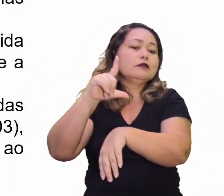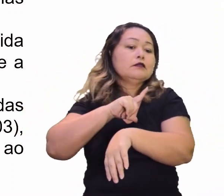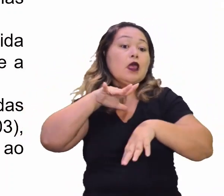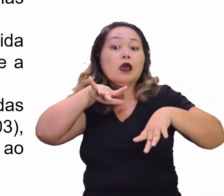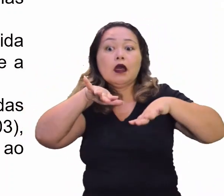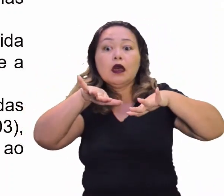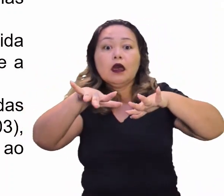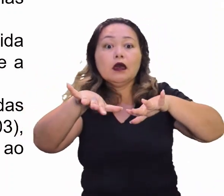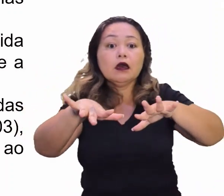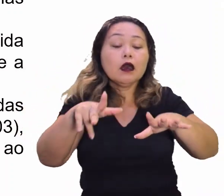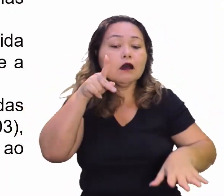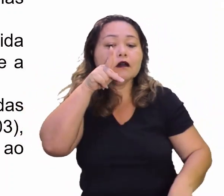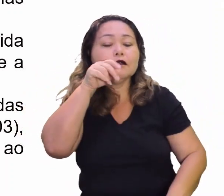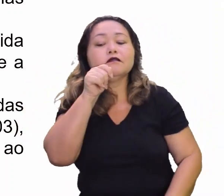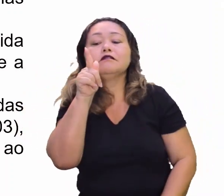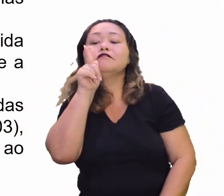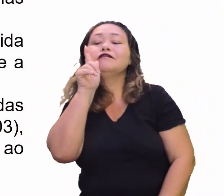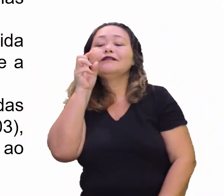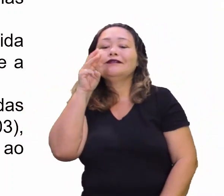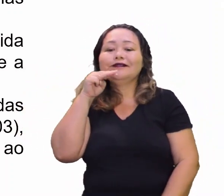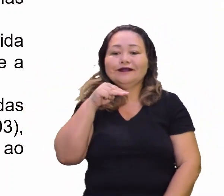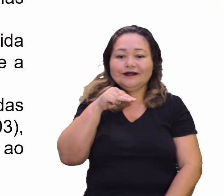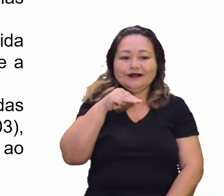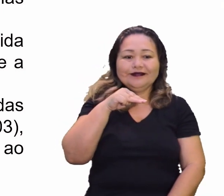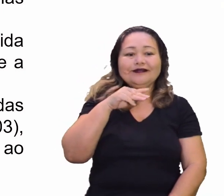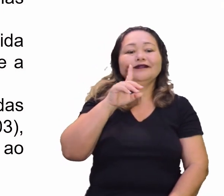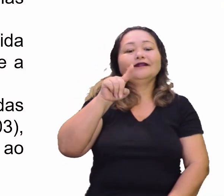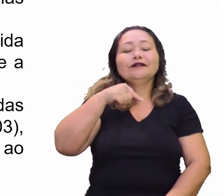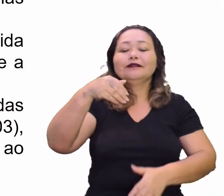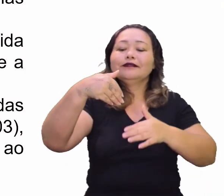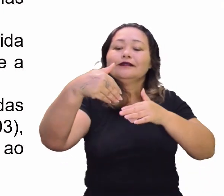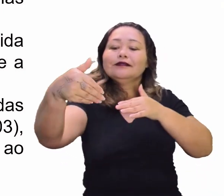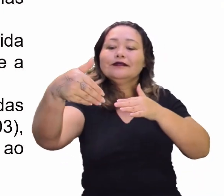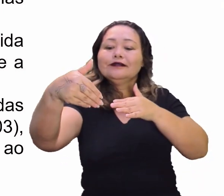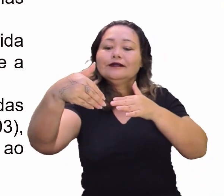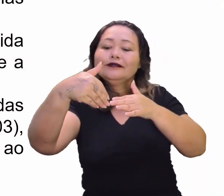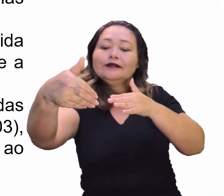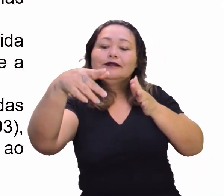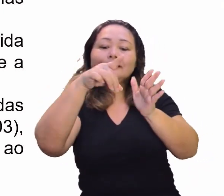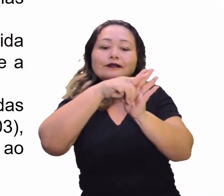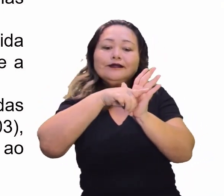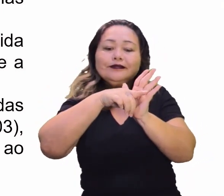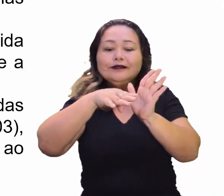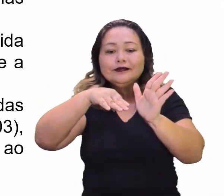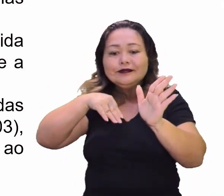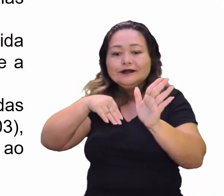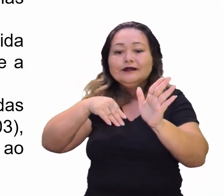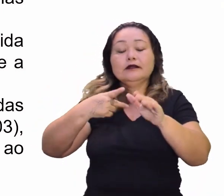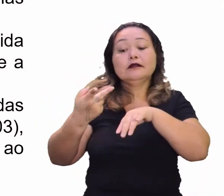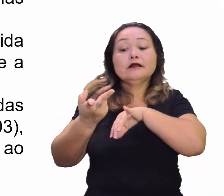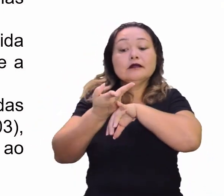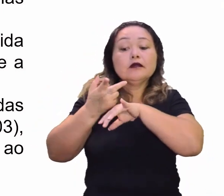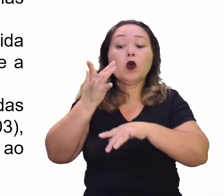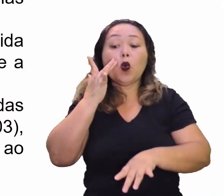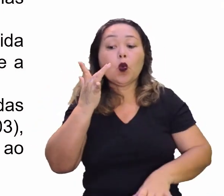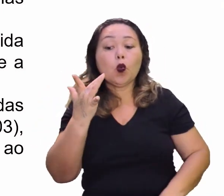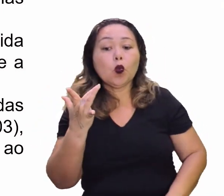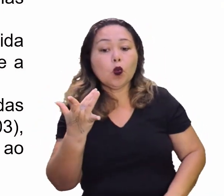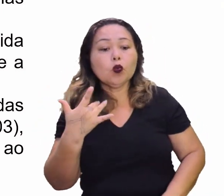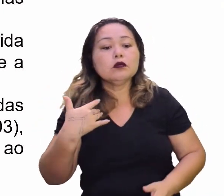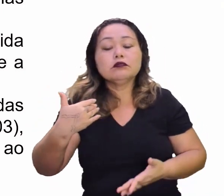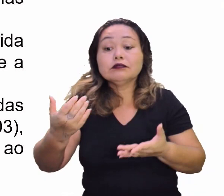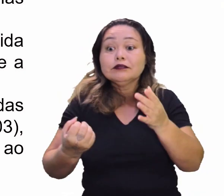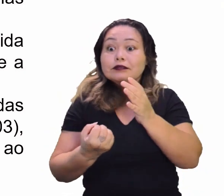época invadiu as cidades de Porto Velho e Guajará-Mirim nos extremos da ferrovia, em busca do